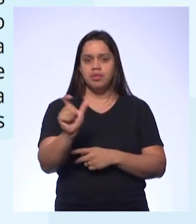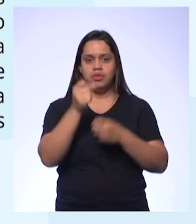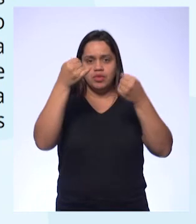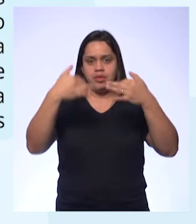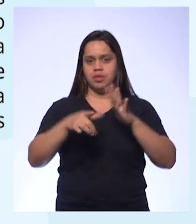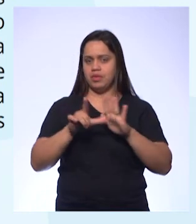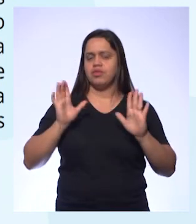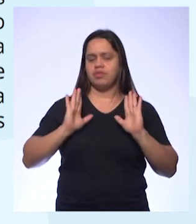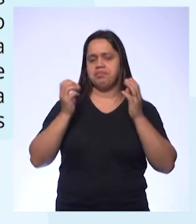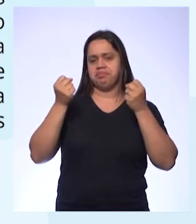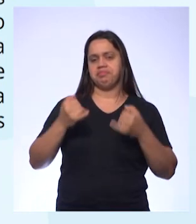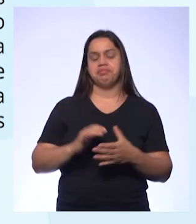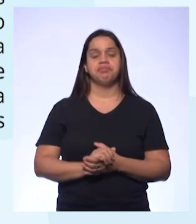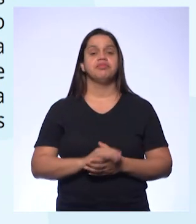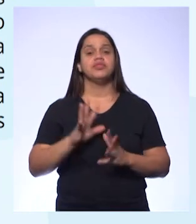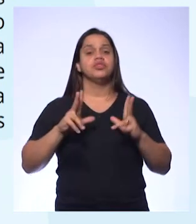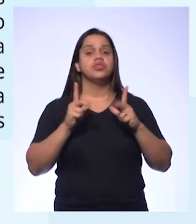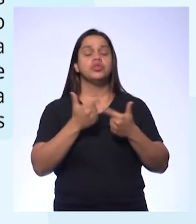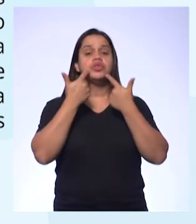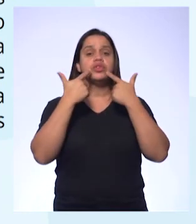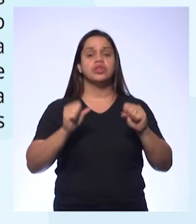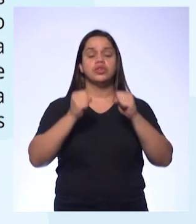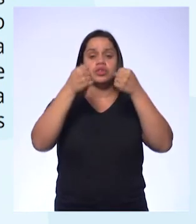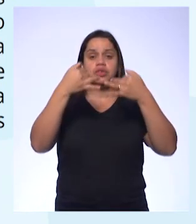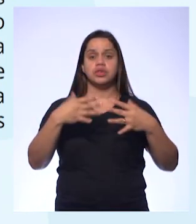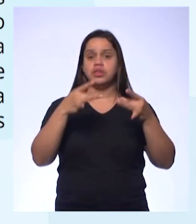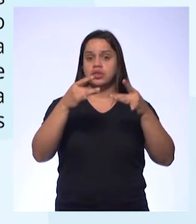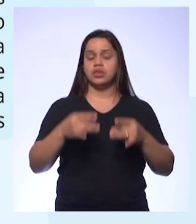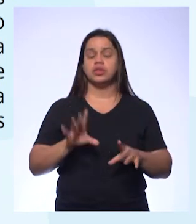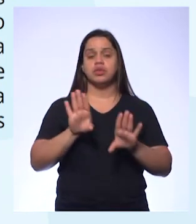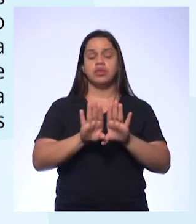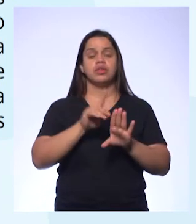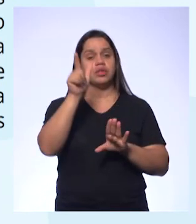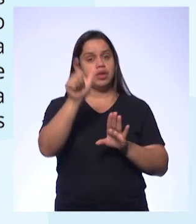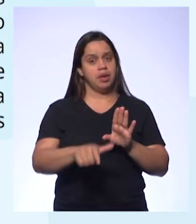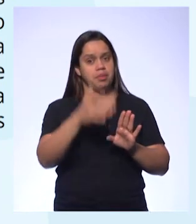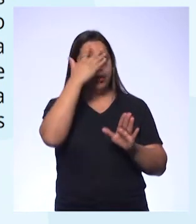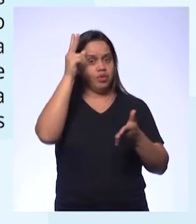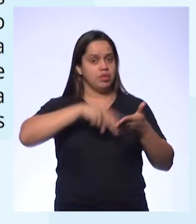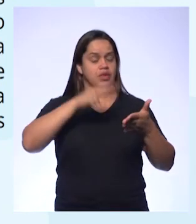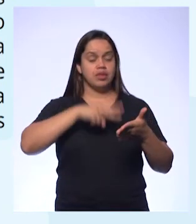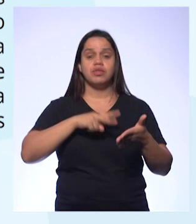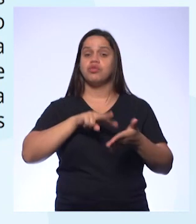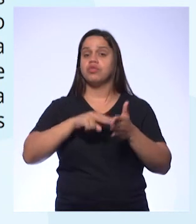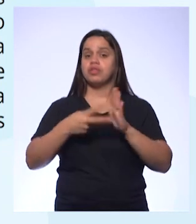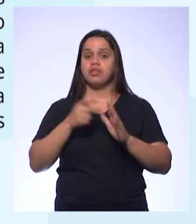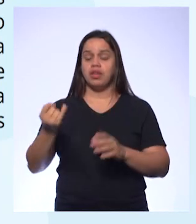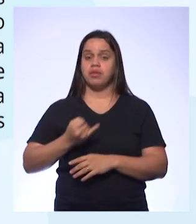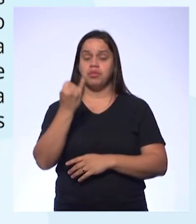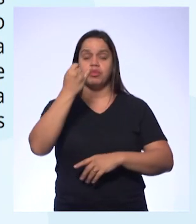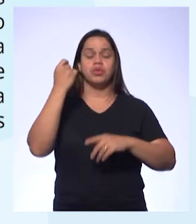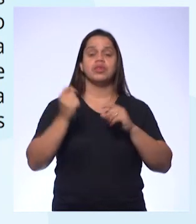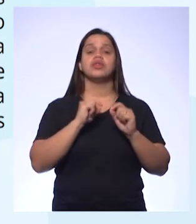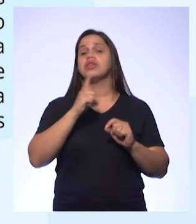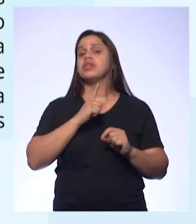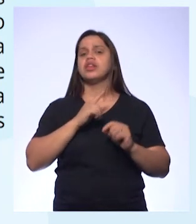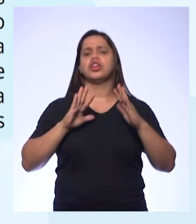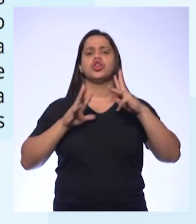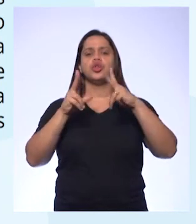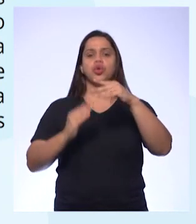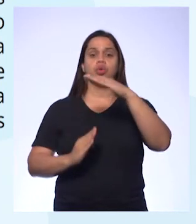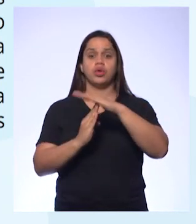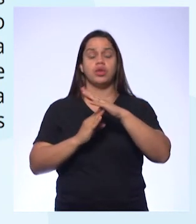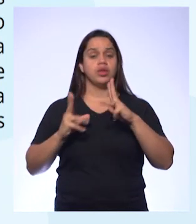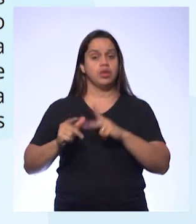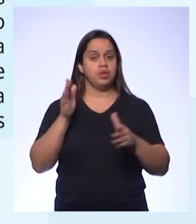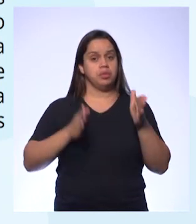já falamos. Essa definição linguística pode deixar de informar o leitor o significado, a importância, as limitações de um